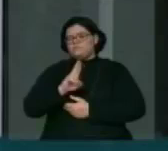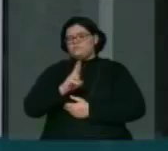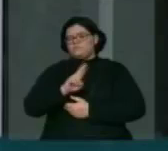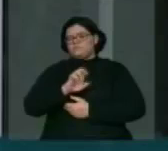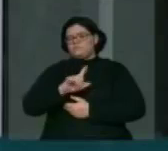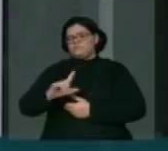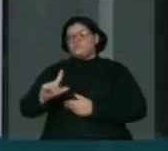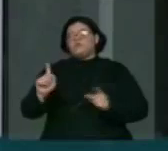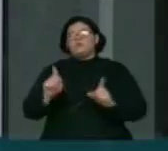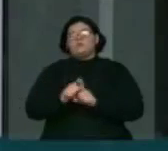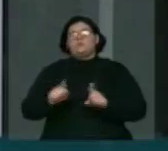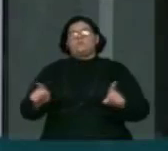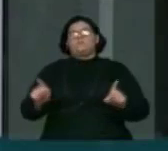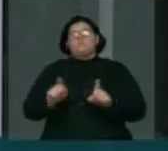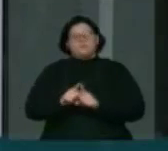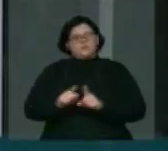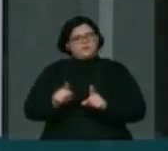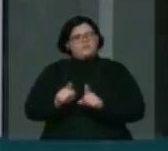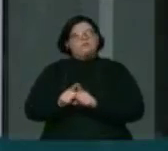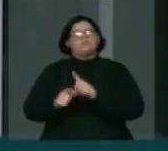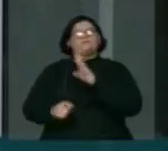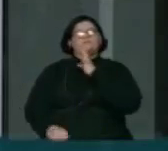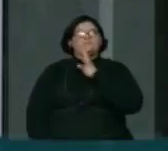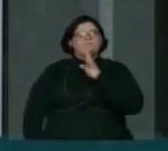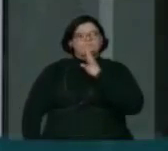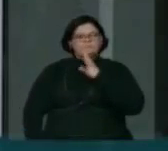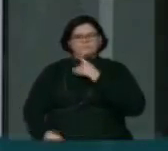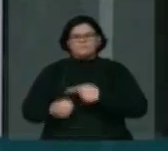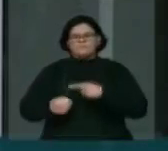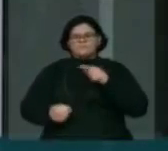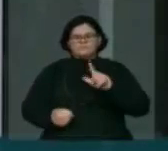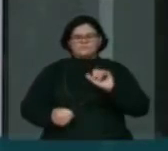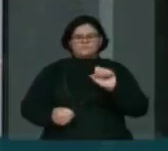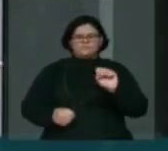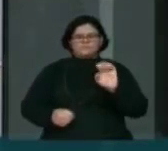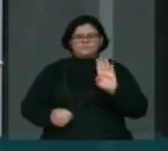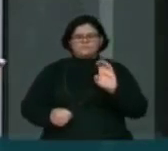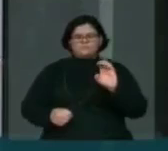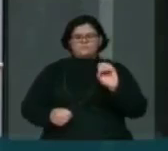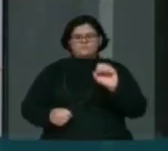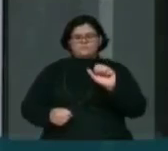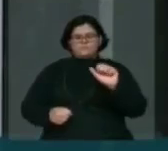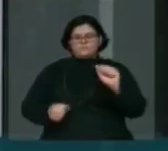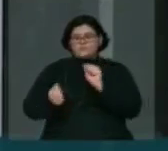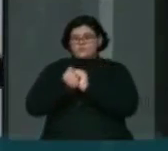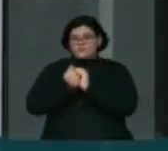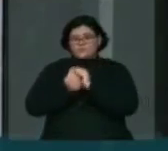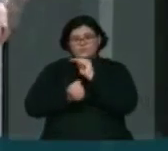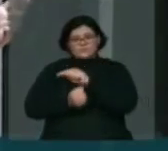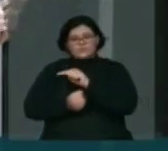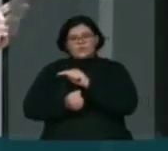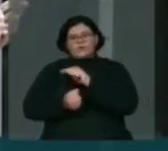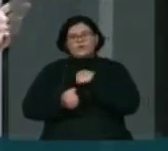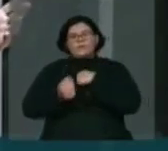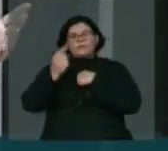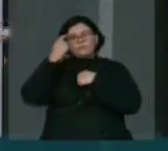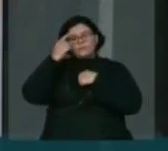compartilhou desses momentos em Lisboa, e penso que foi uma